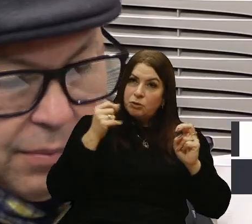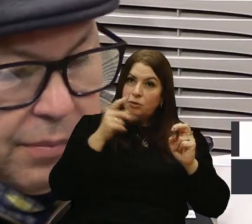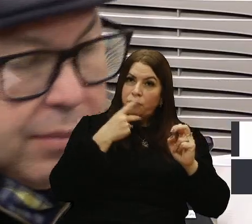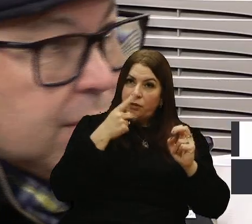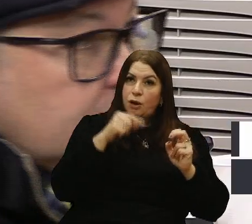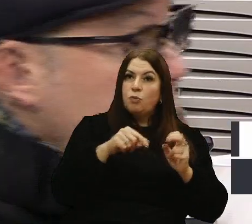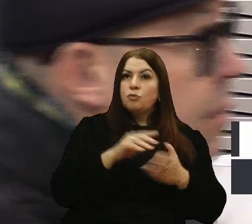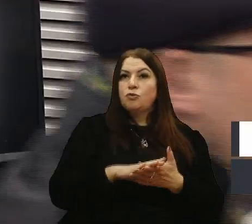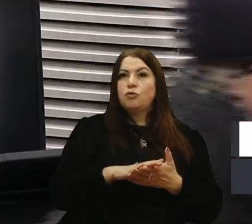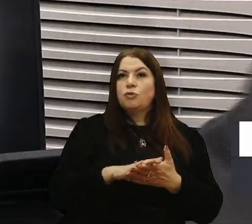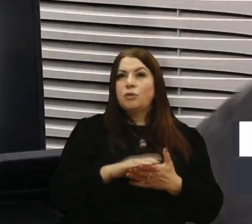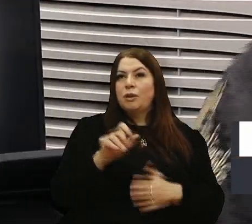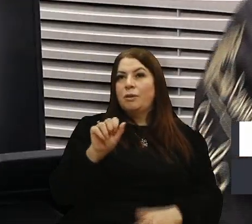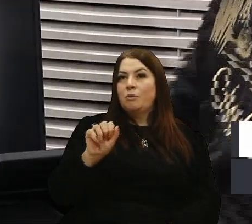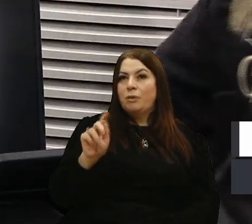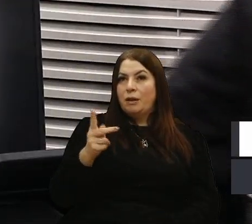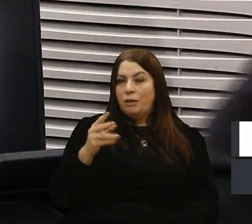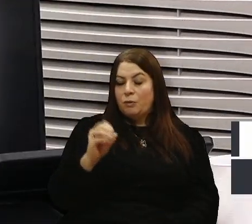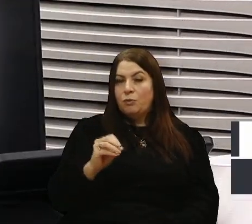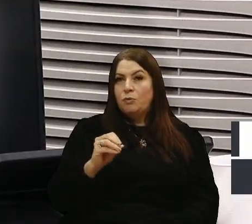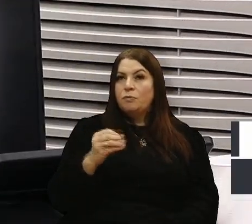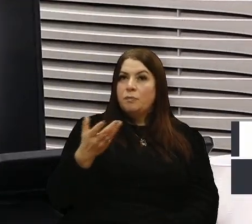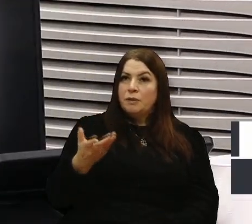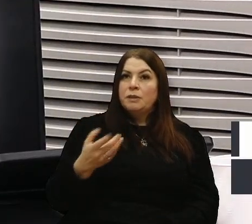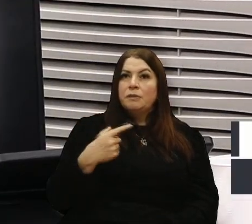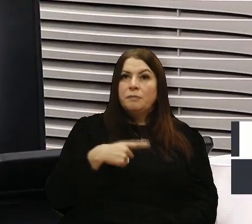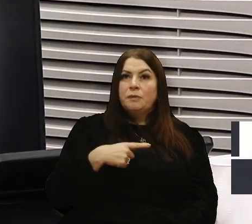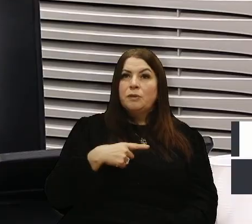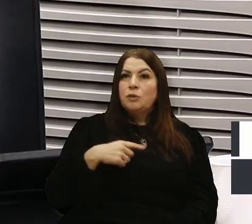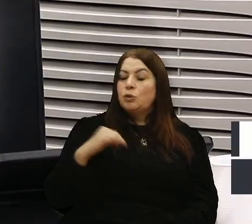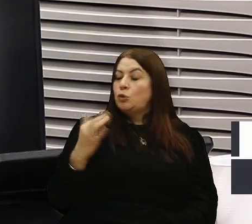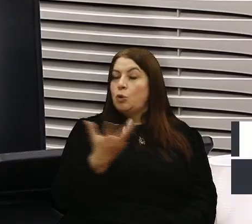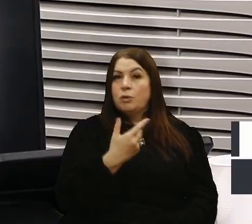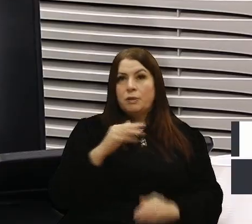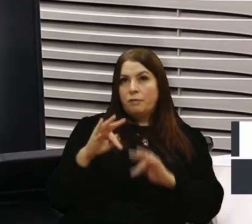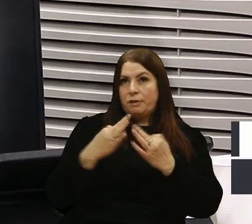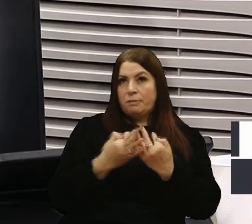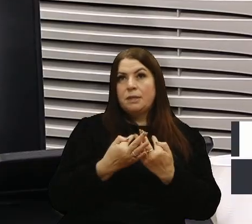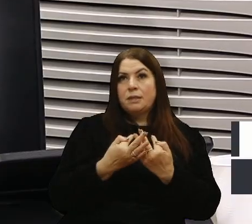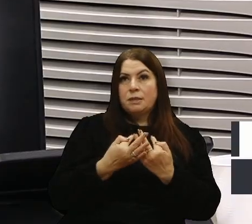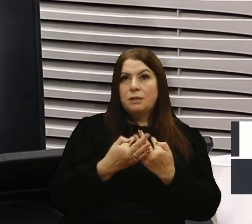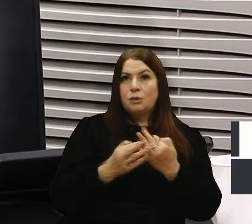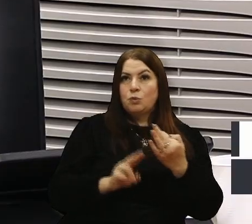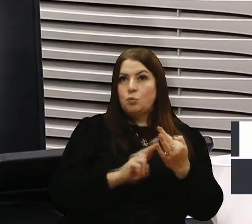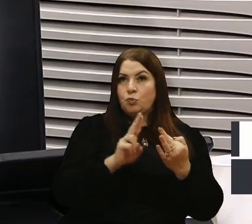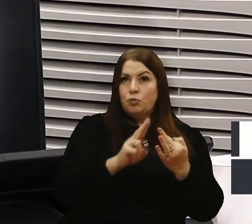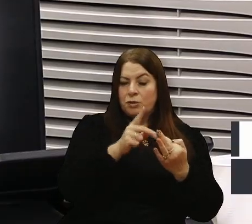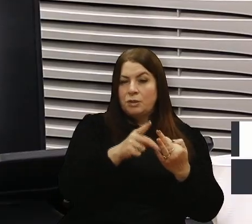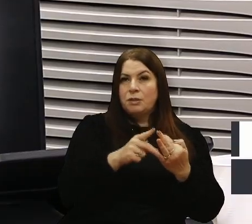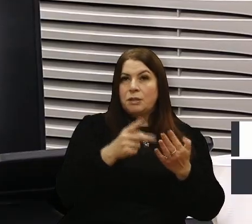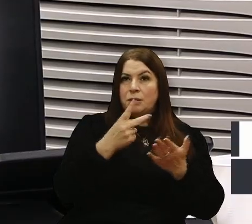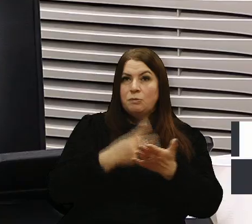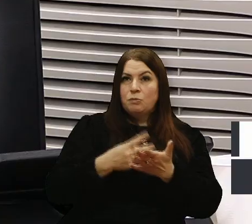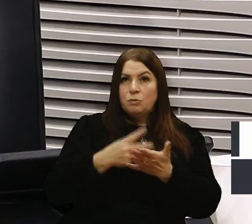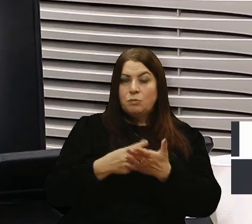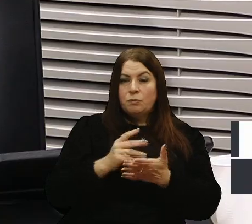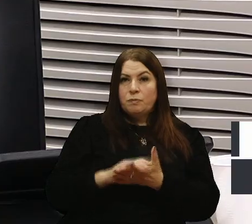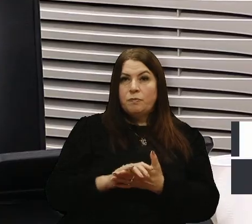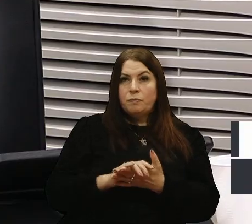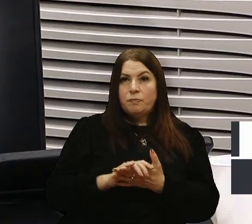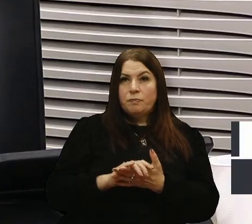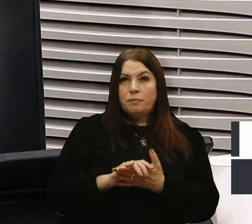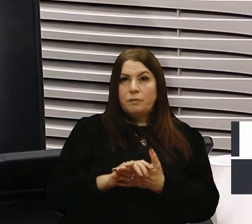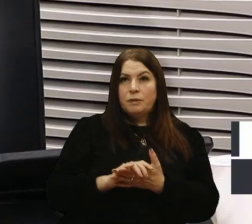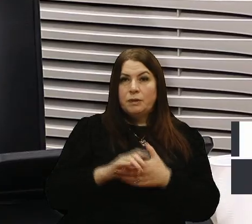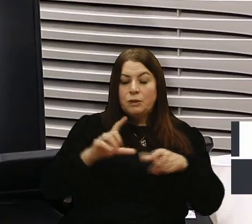traz hoje, aí, que é do alho, que praticamente todas as famílias, né, utilizam sempre esse produto aí